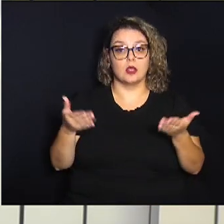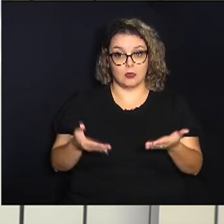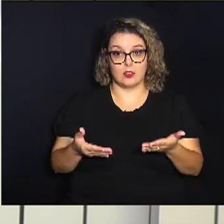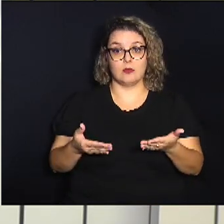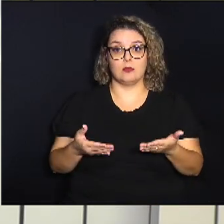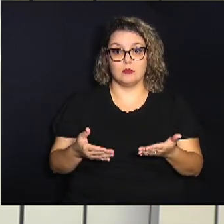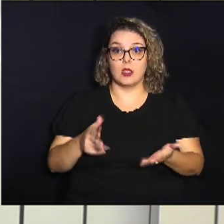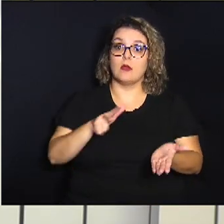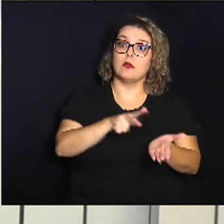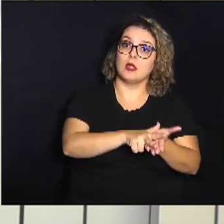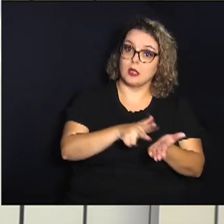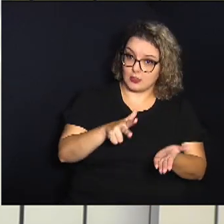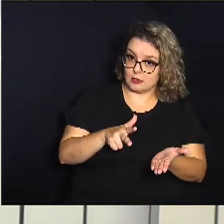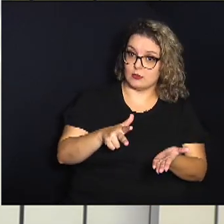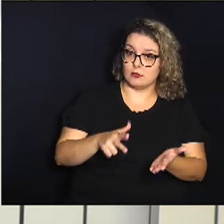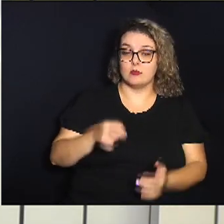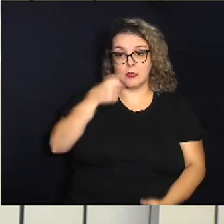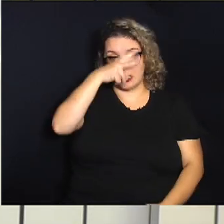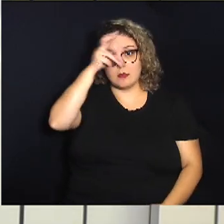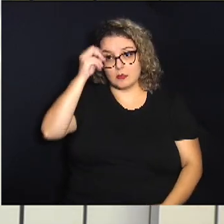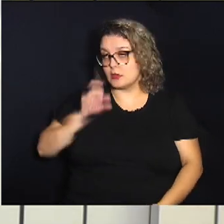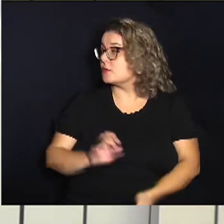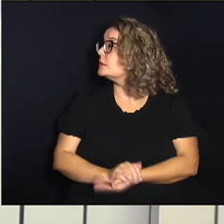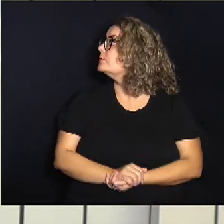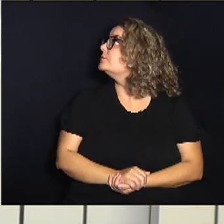ser regulamentada pela Prefeitura.